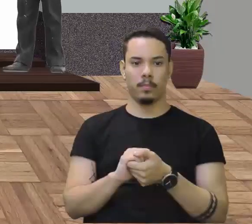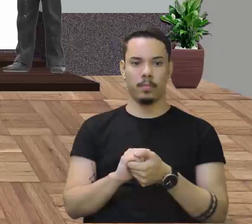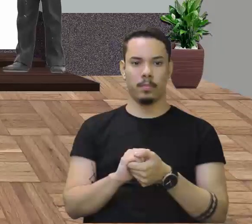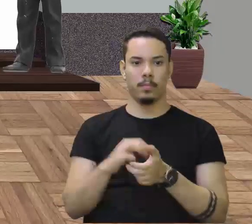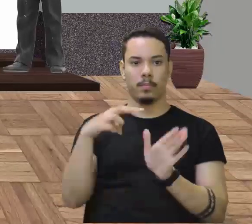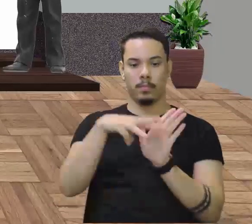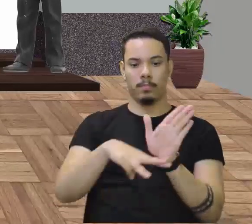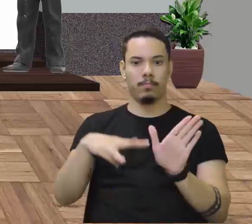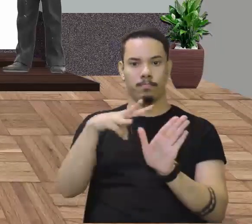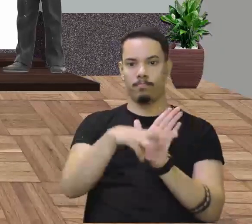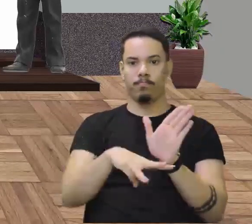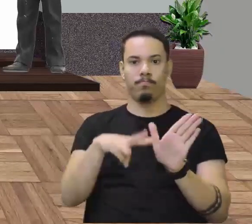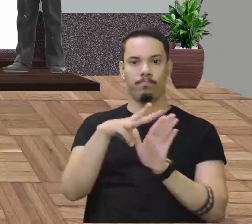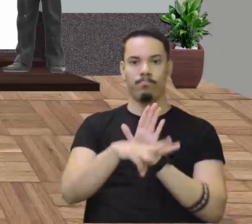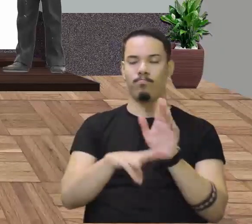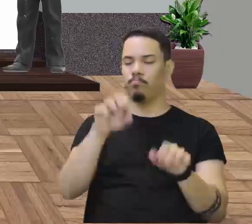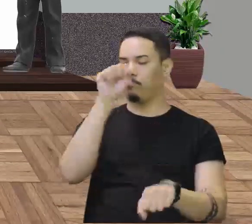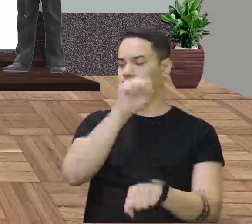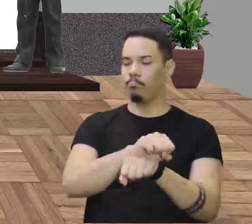desativar a estrada de ferro Madeira-Mamoré.